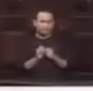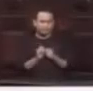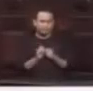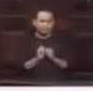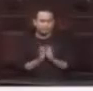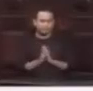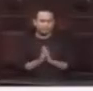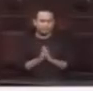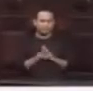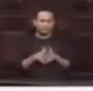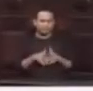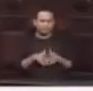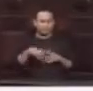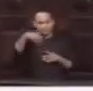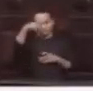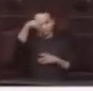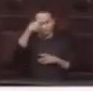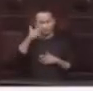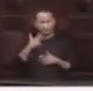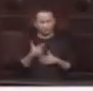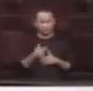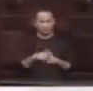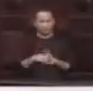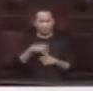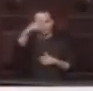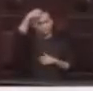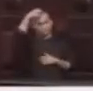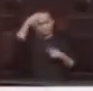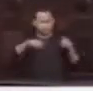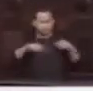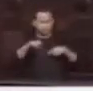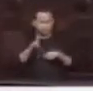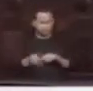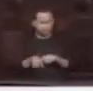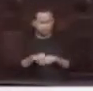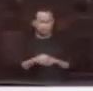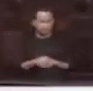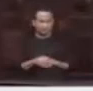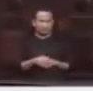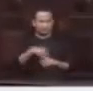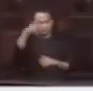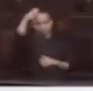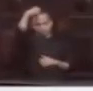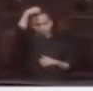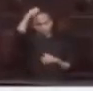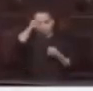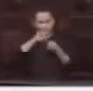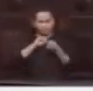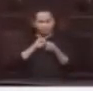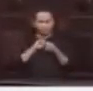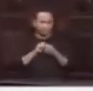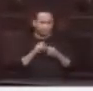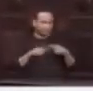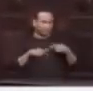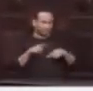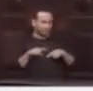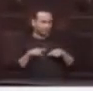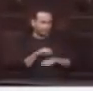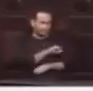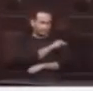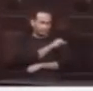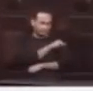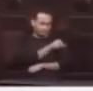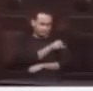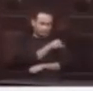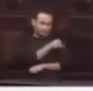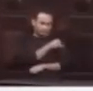língua portuguesa. A culpa não é dela. A culpa é da política. De uma política que levou o Rio de Janeiro aonde está. De uma